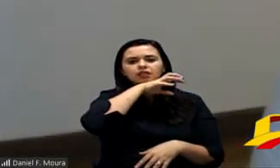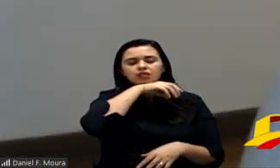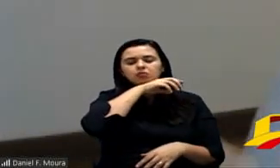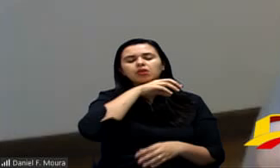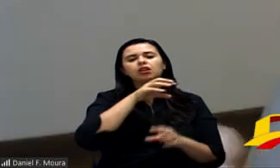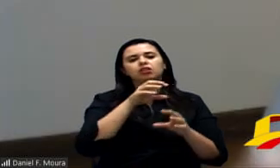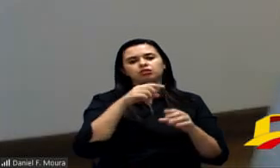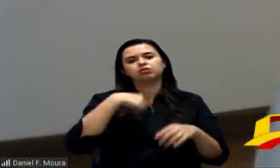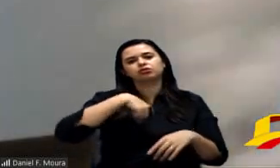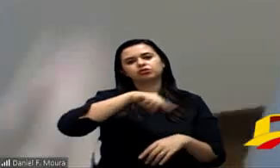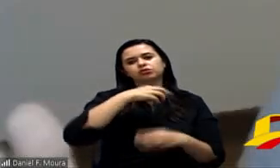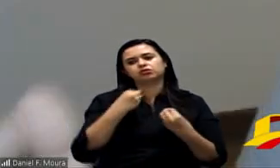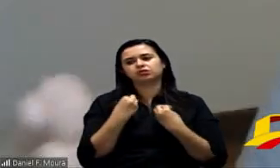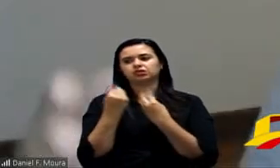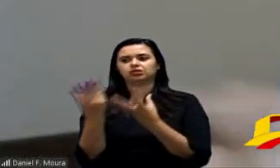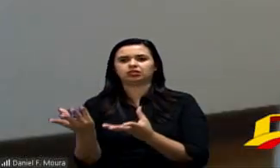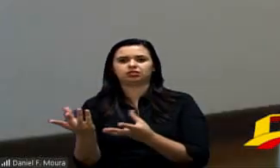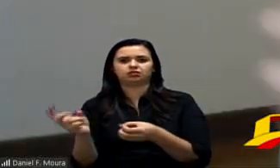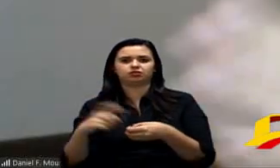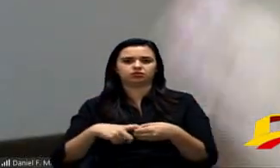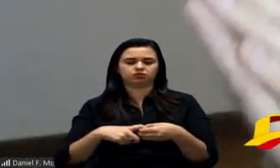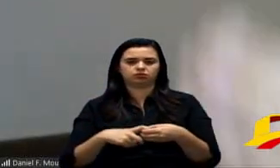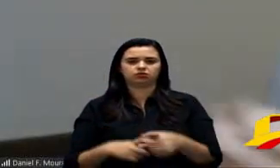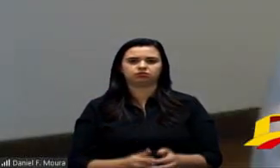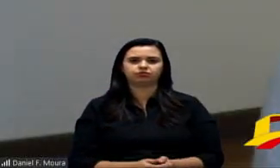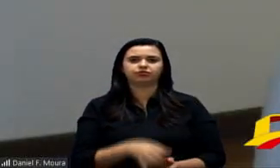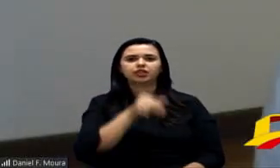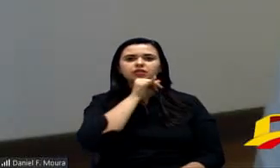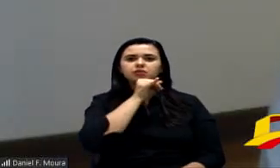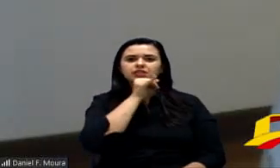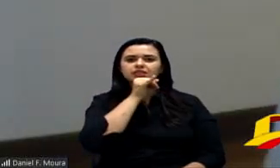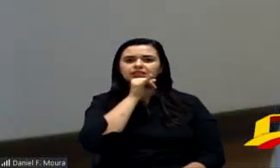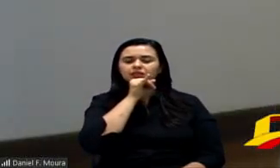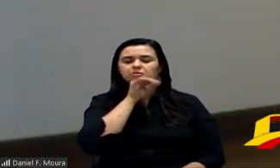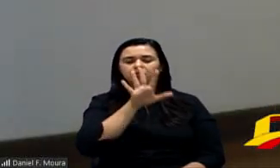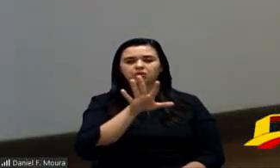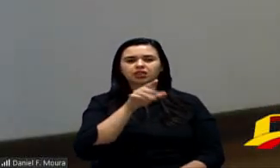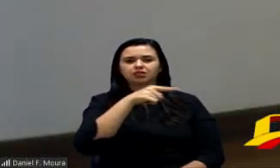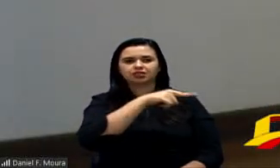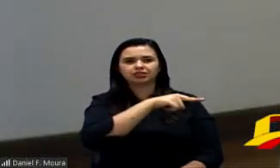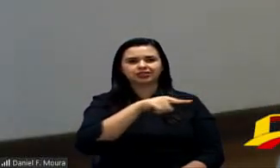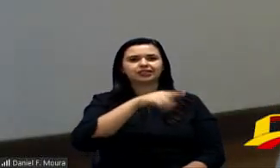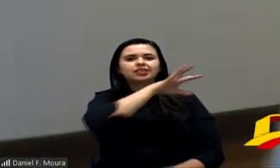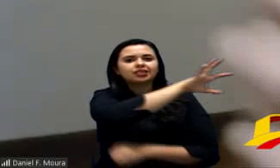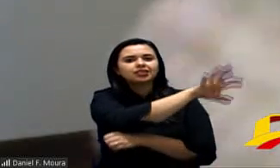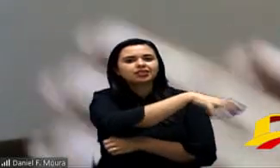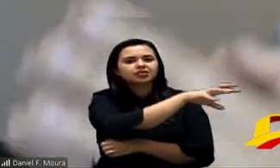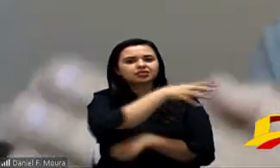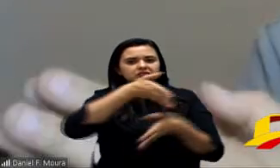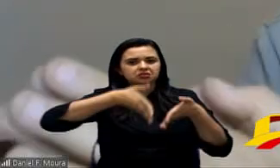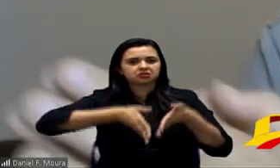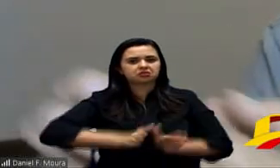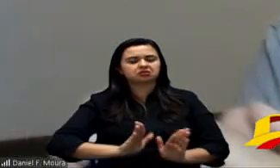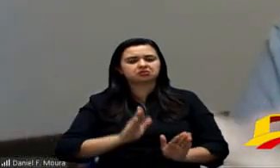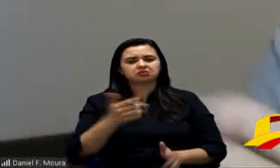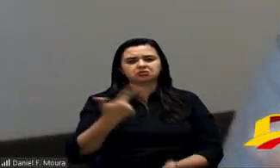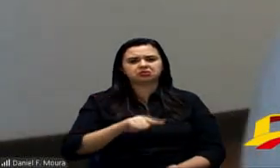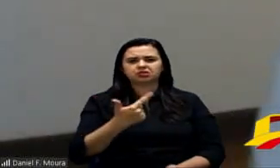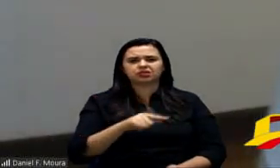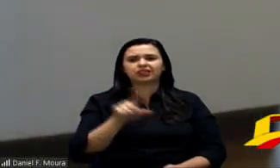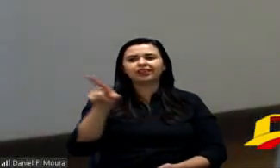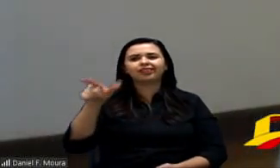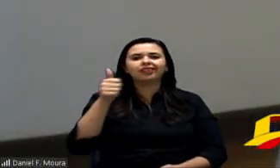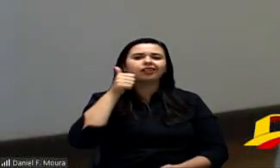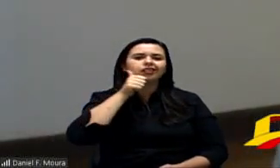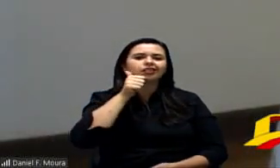inteiro anexado, a gente não vai reproduzir primeiro, né? Existem fêmeas em idade reprodutiva no Brasil. E o sangue vai ficar separado das fêmeas. Não